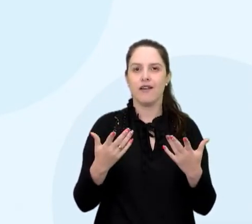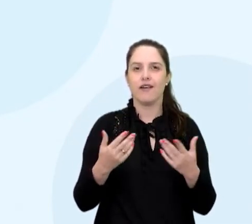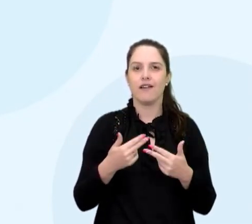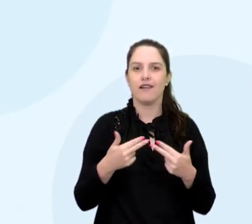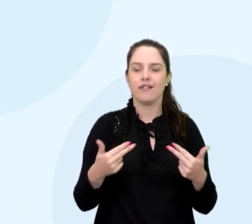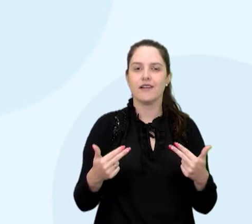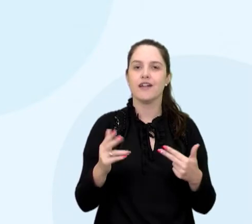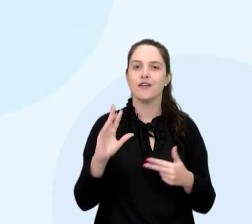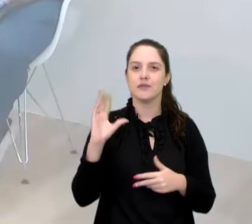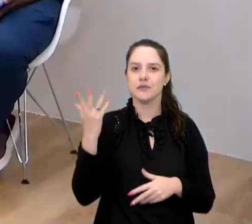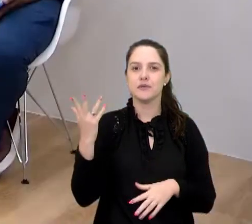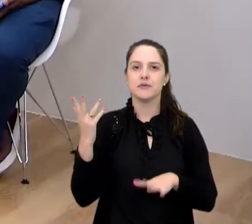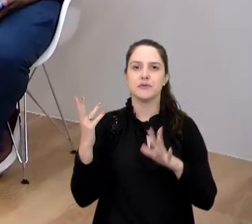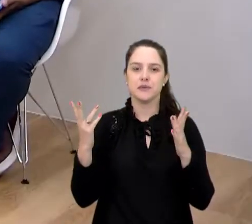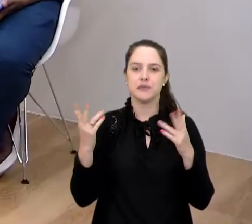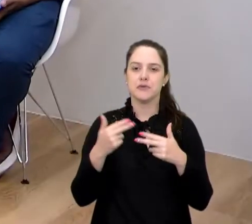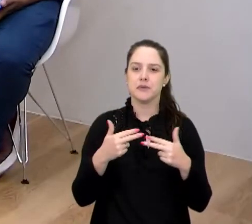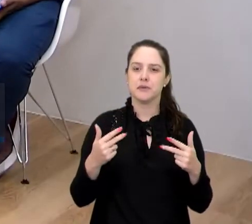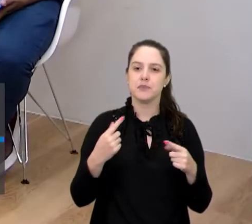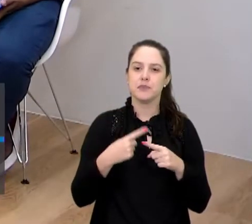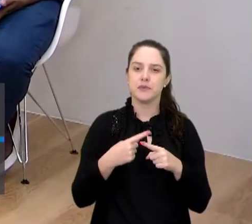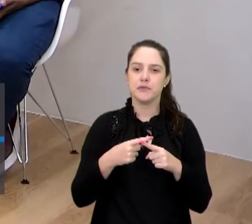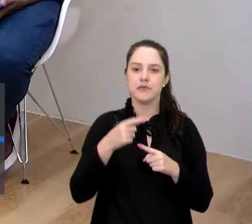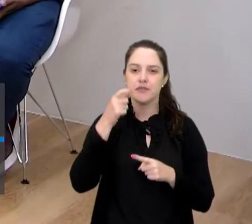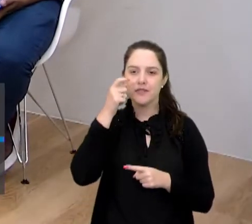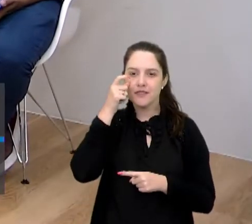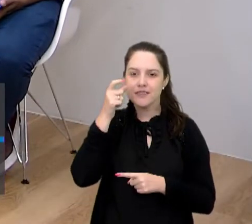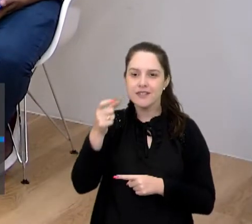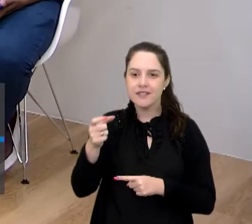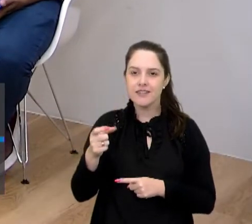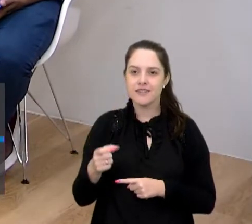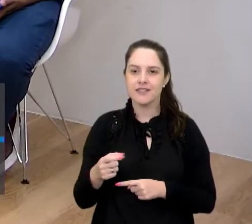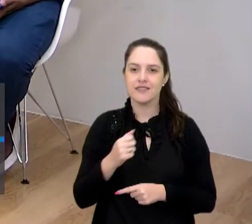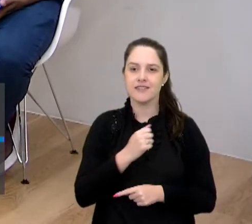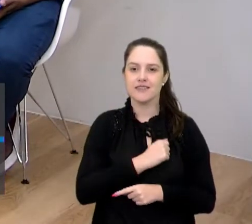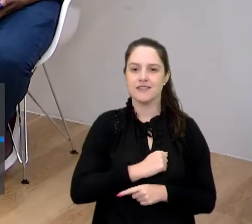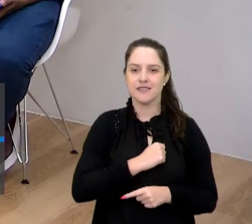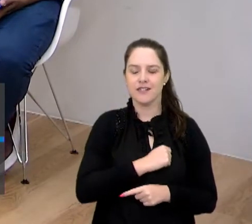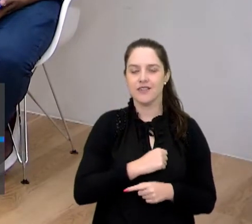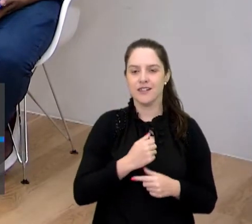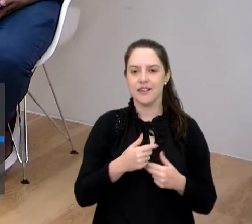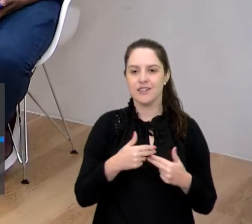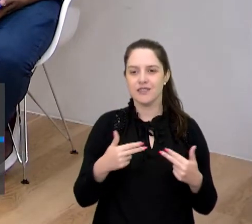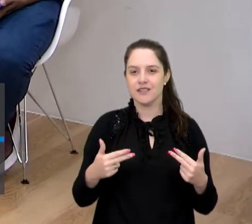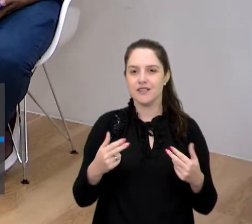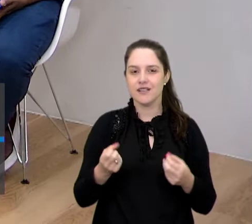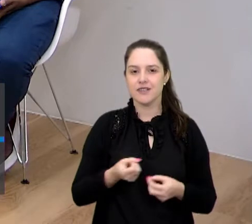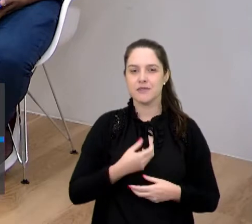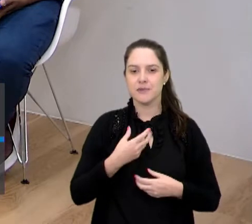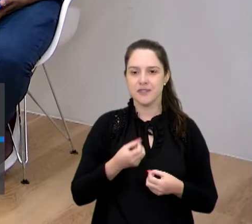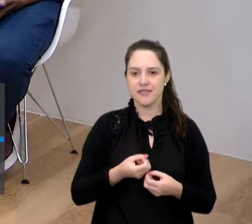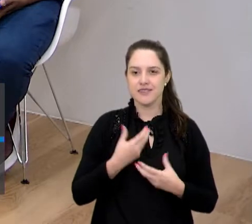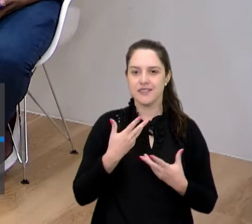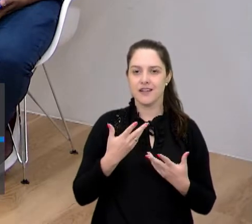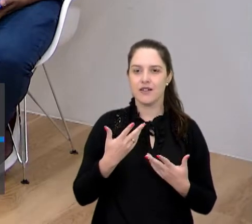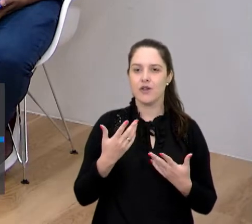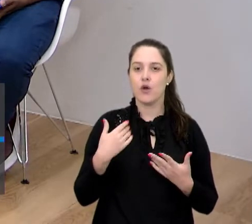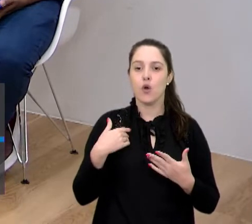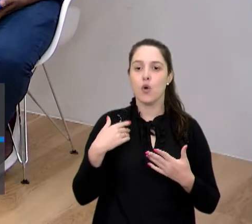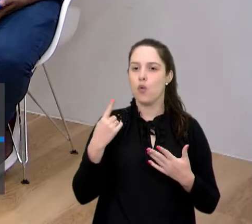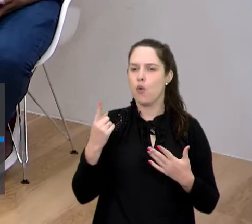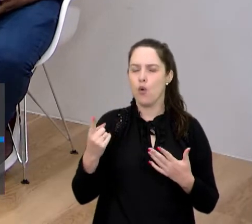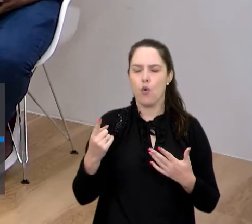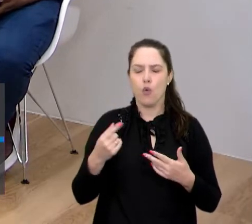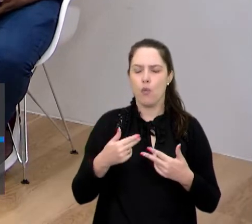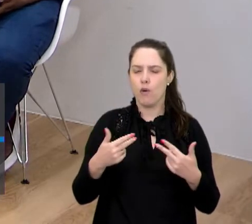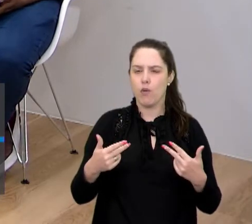outra coisa, né? Isso que eu achei interessante, porque quando a gente fala isso, saudades do tempo que tudo isso era mato, é porque a gente quer ser saudosista de uma época que você morou em algum